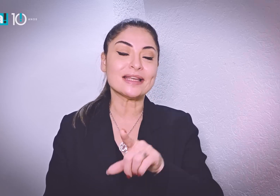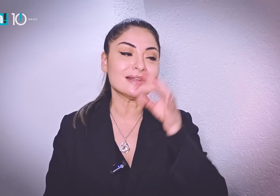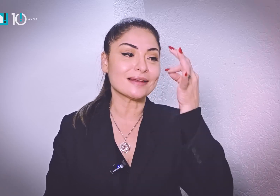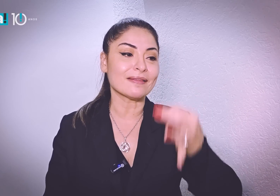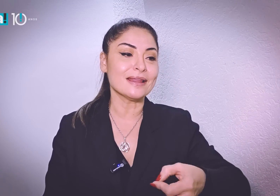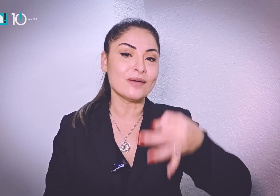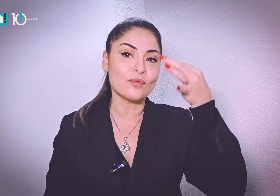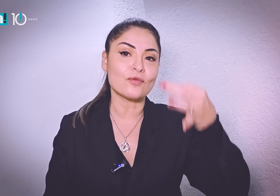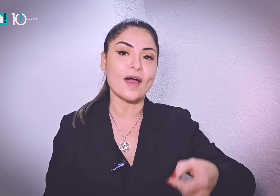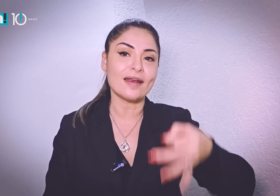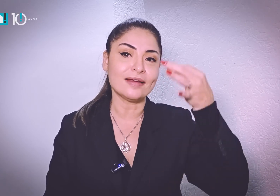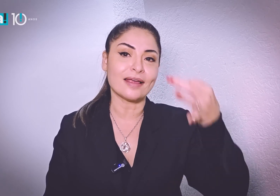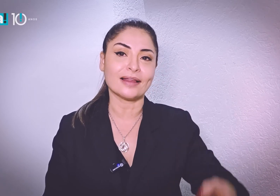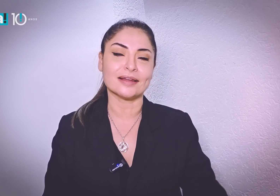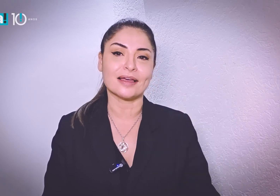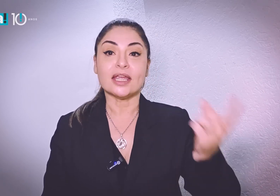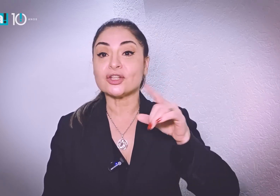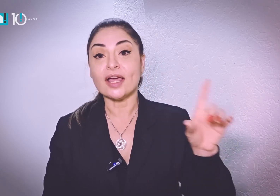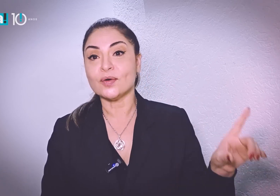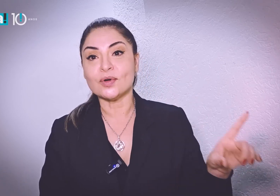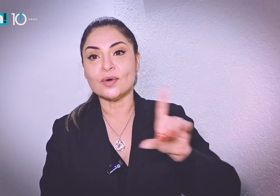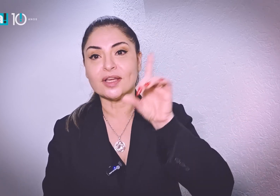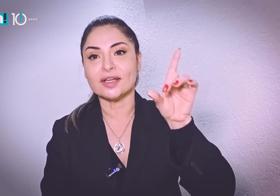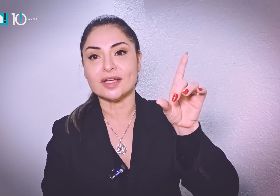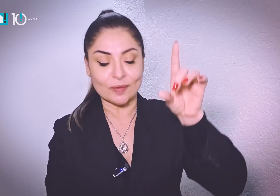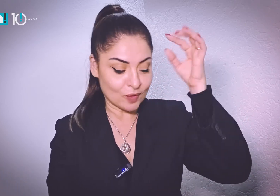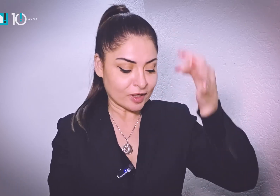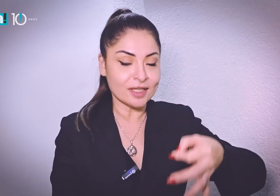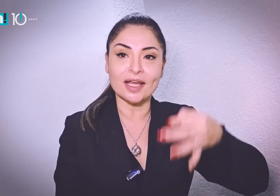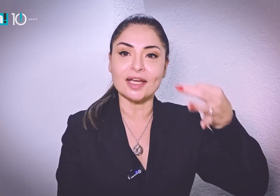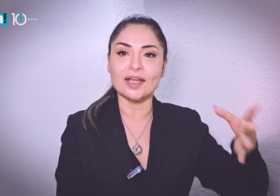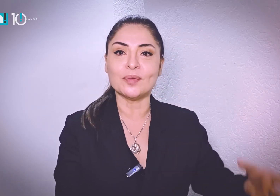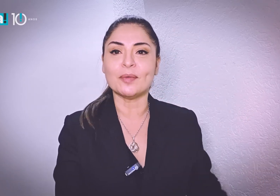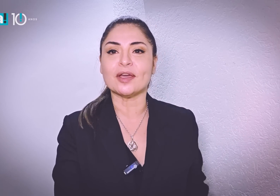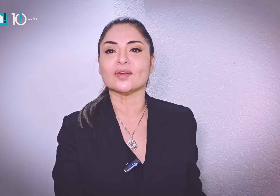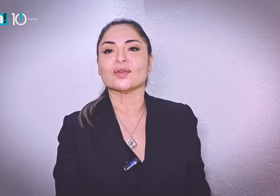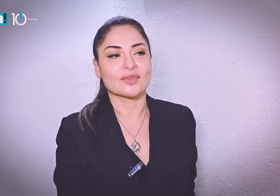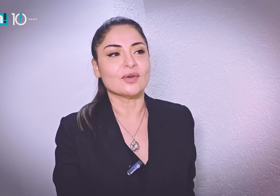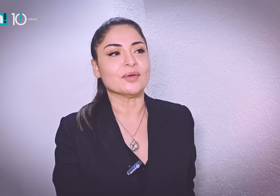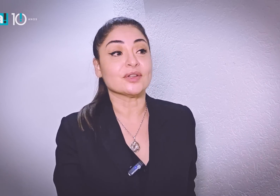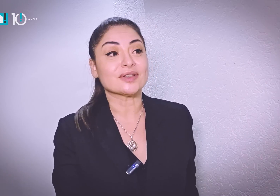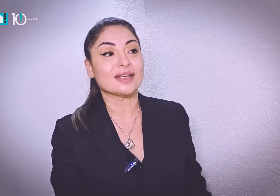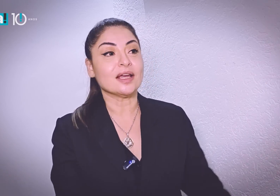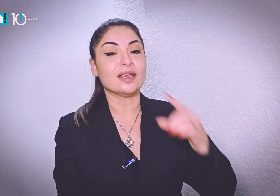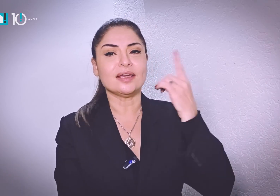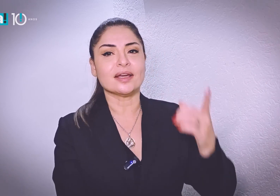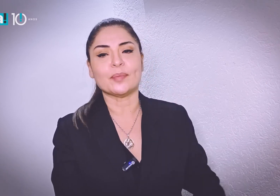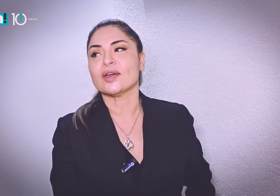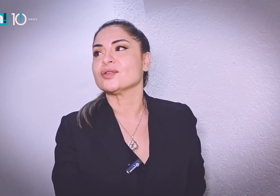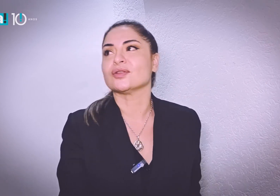porque vocês não valem nada. E já eu não ri. Eu não ri em nenhum momento. Não ri. Eu